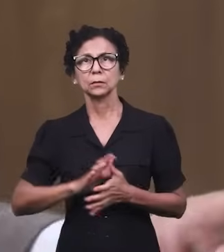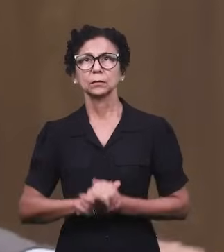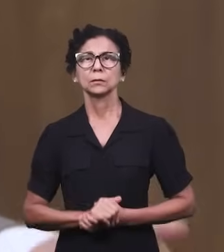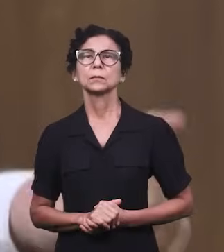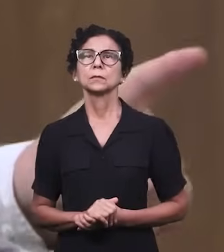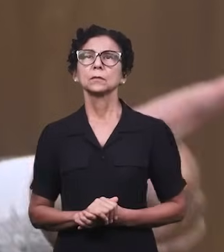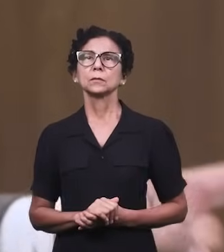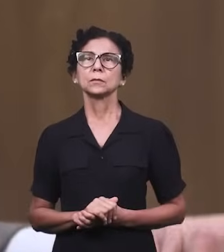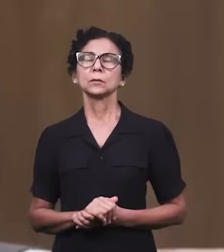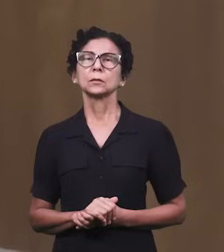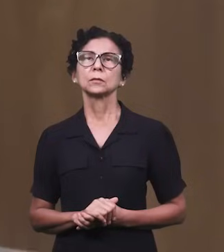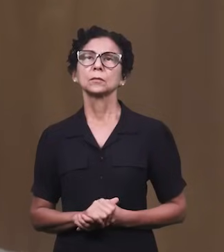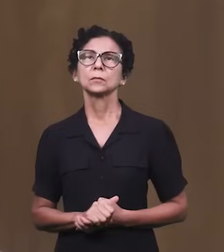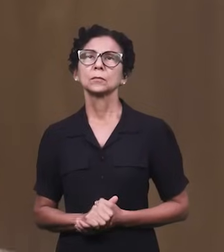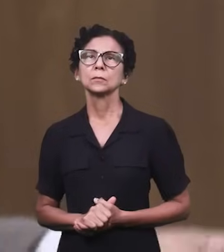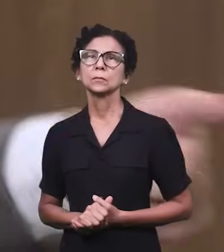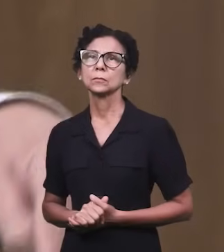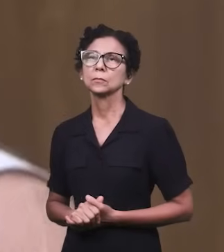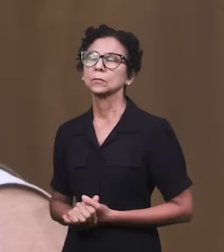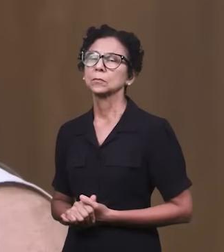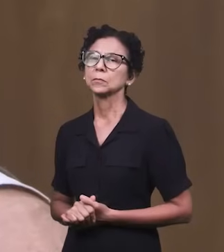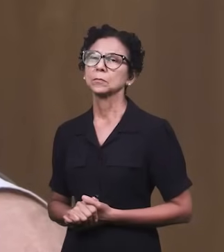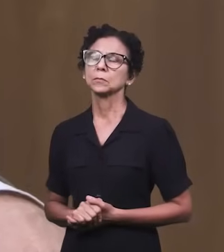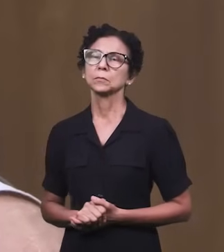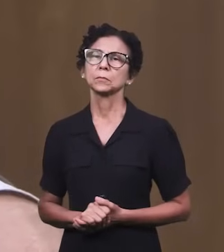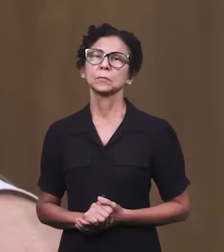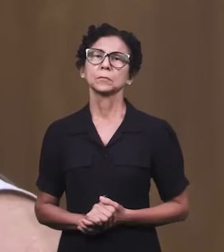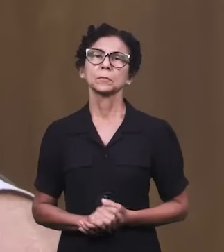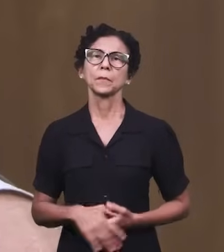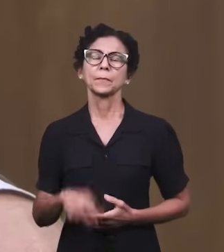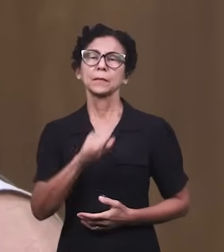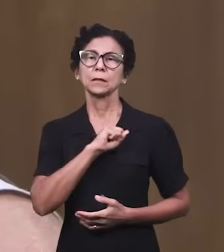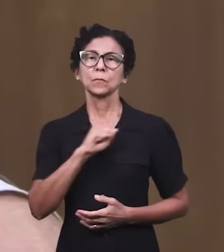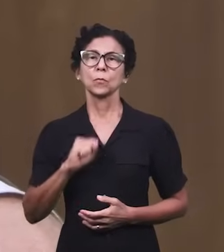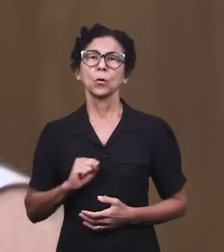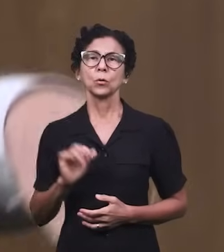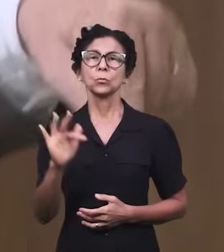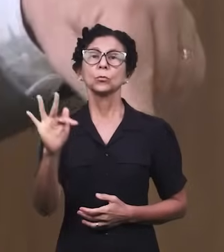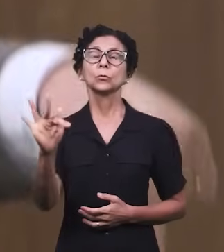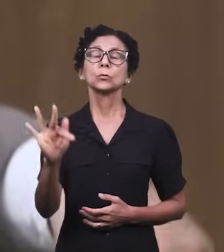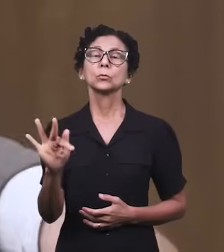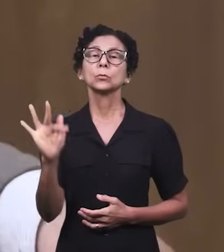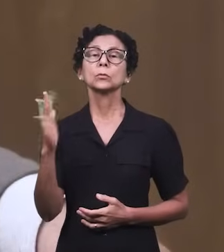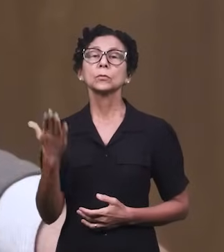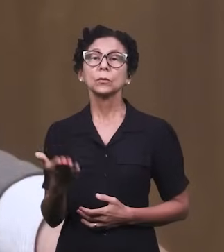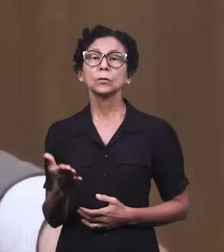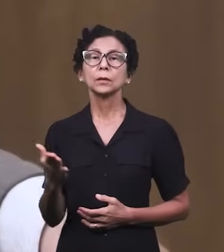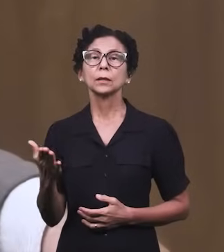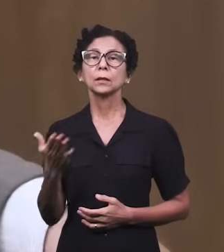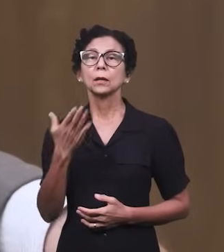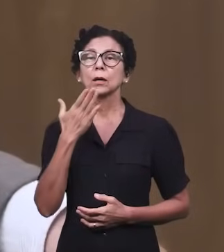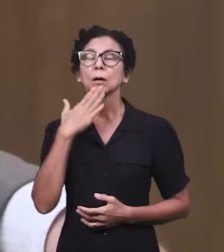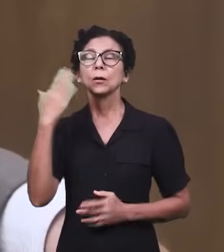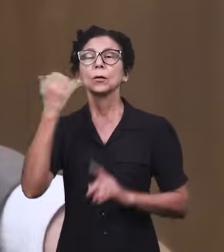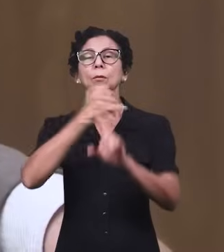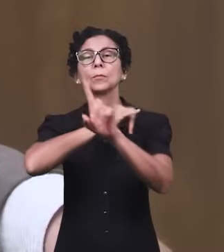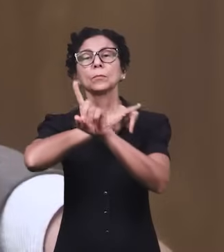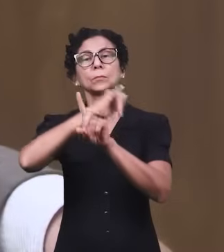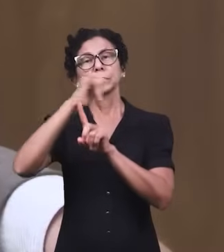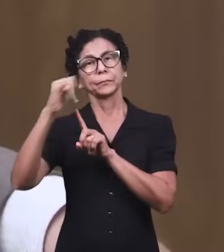Samuel, mesmo diante daquilo, ele se tornou um profeta, porque tinha uma promessa sobre ele, né?